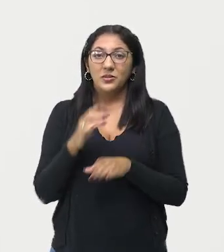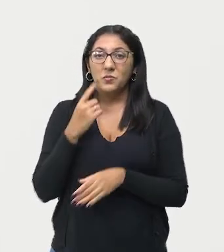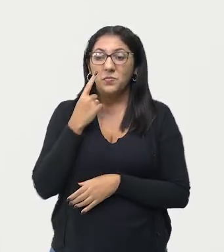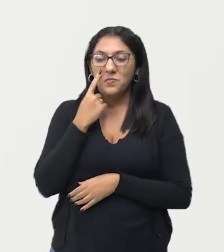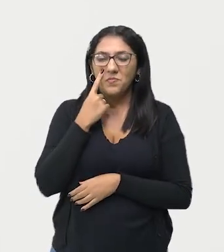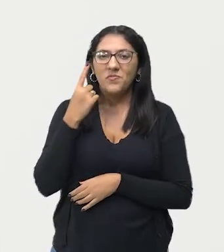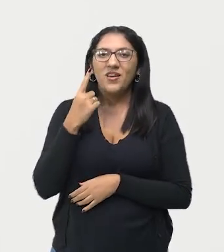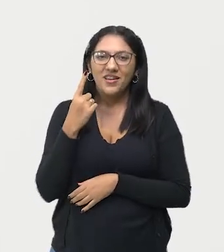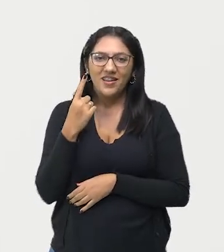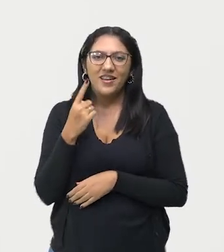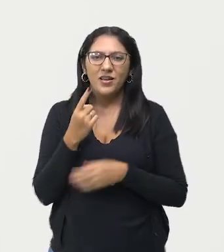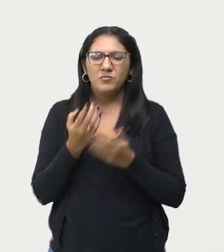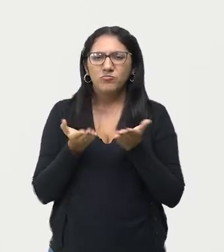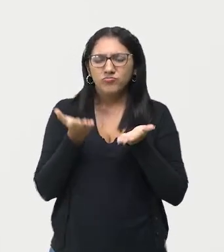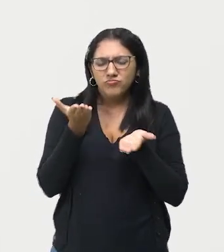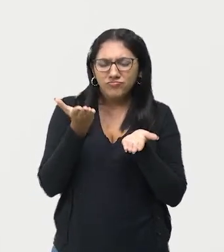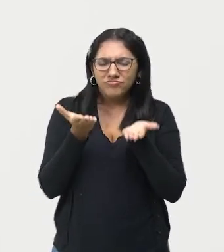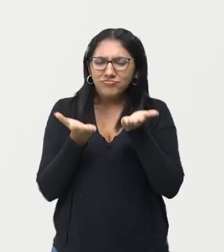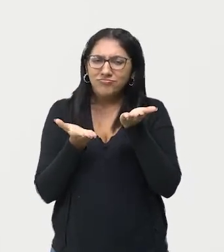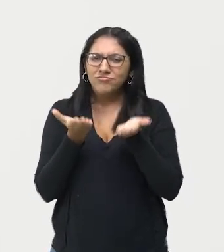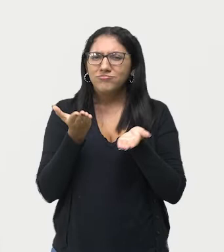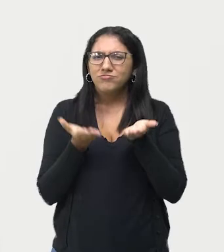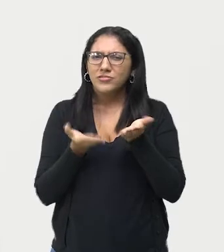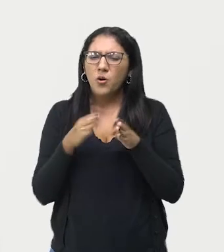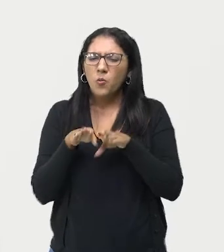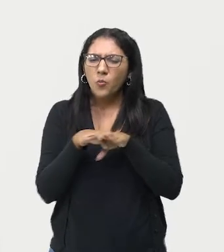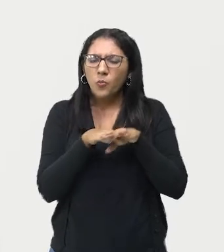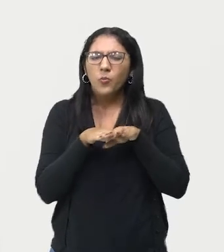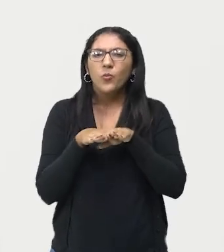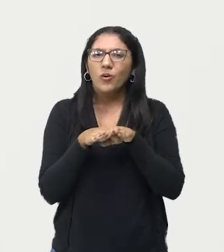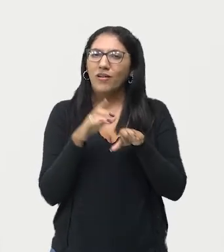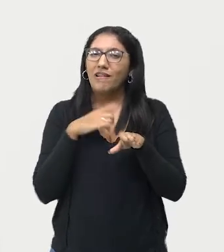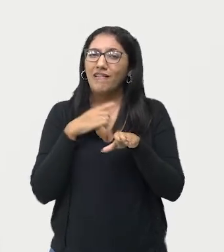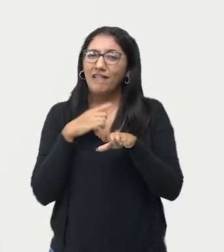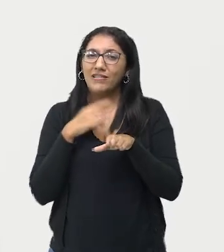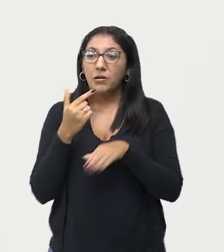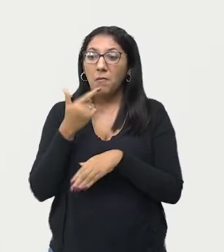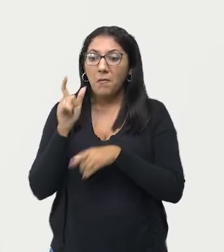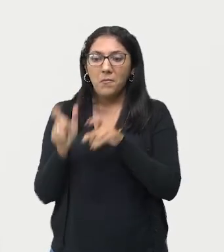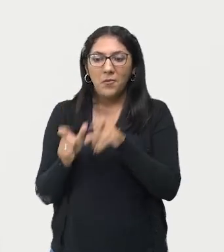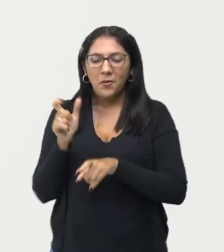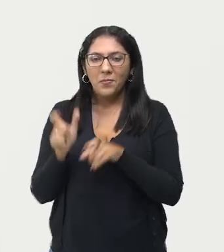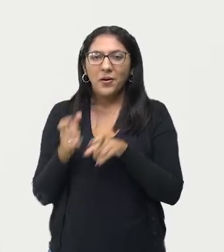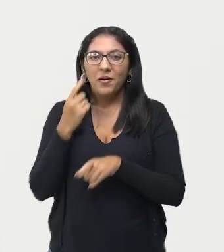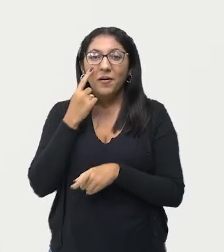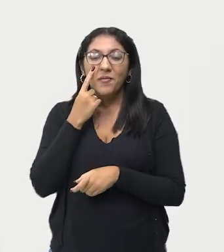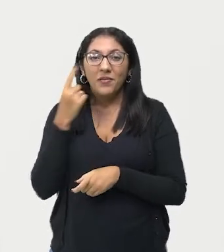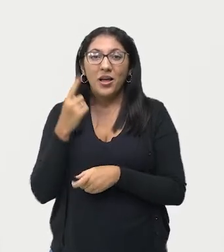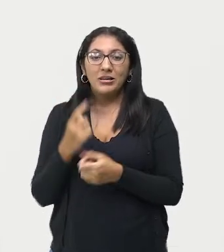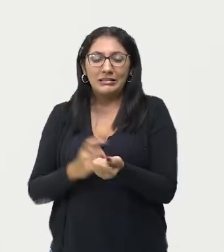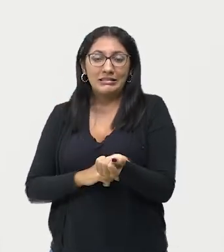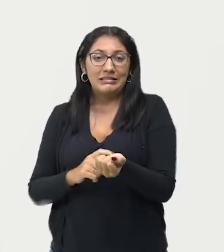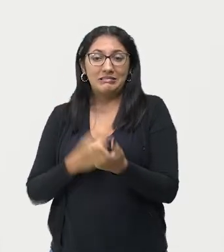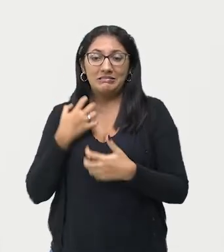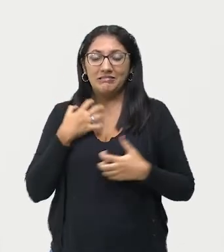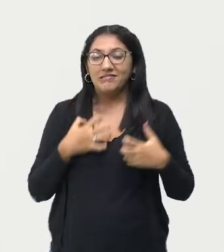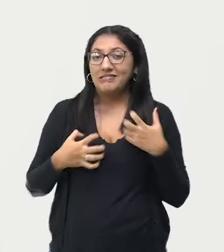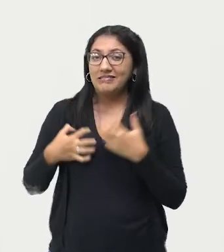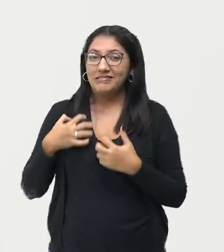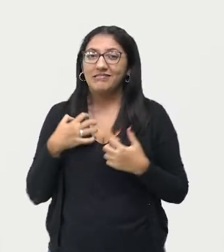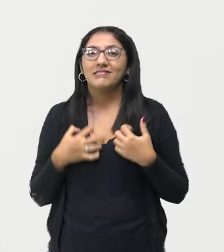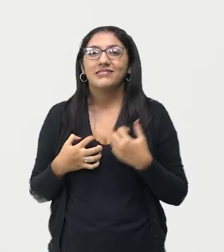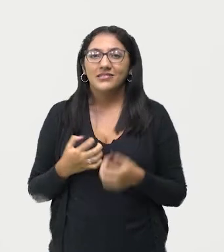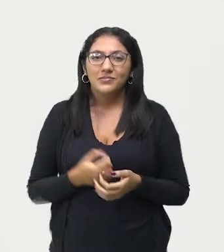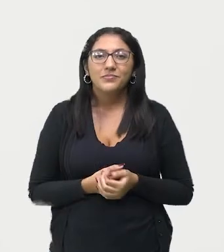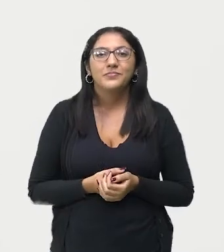seja, no mesmo patamar ali de valores, vai causar espasmos de emoção, de irritação, perdão. Então,